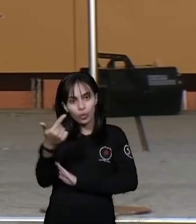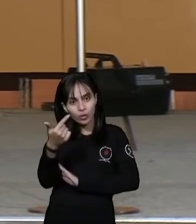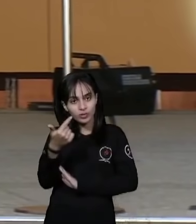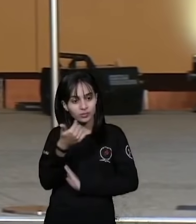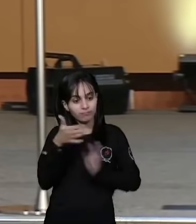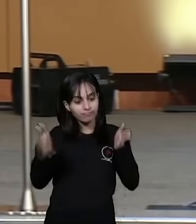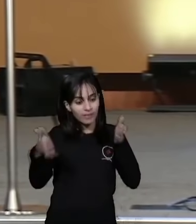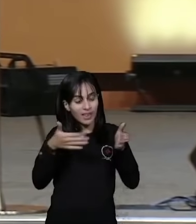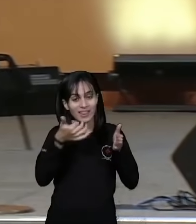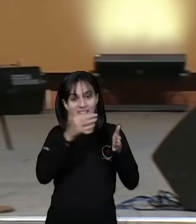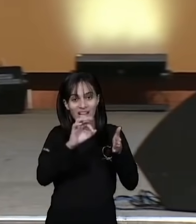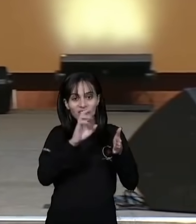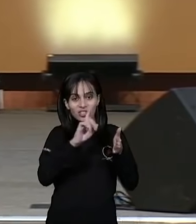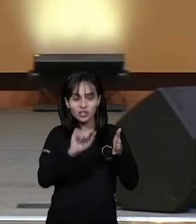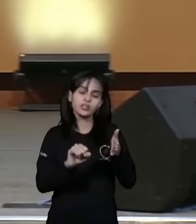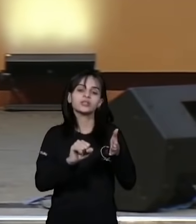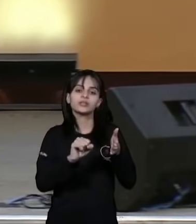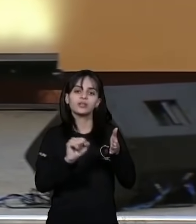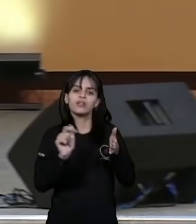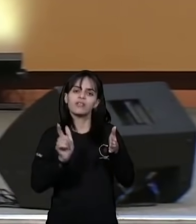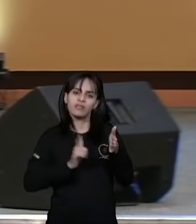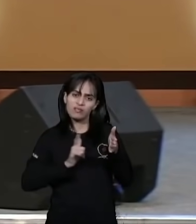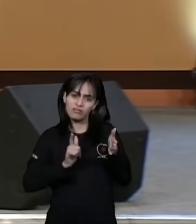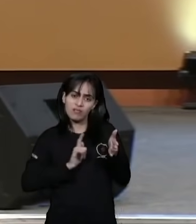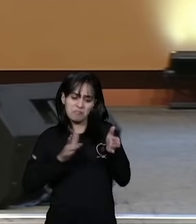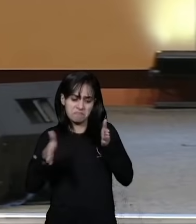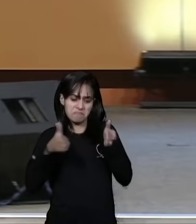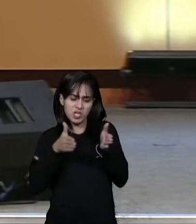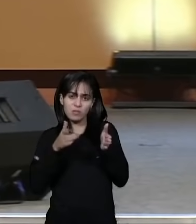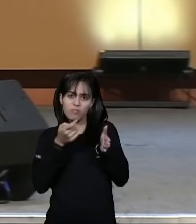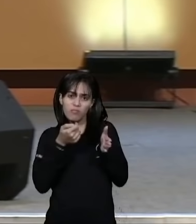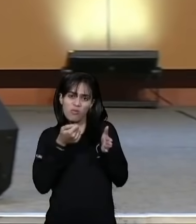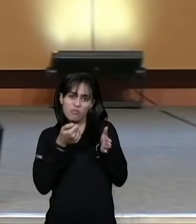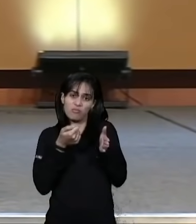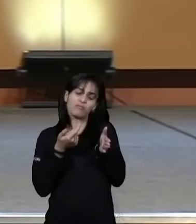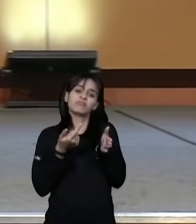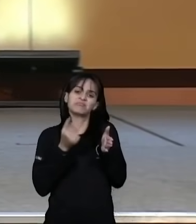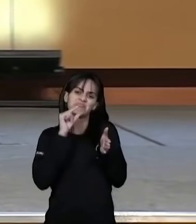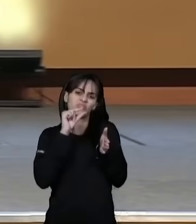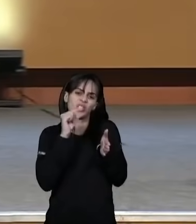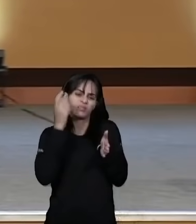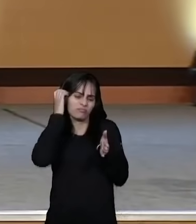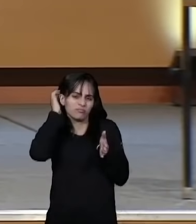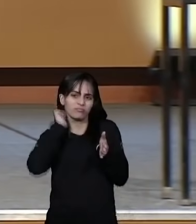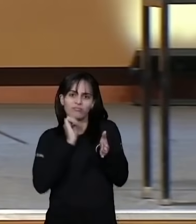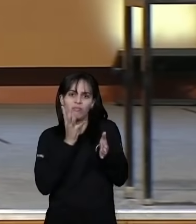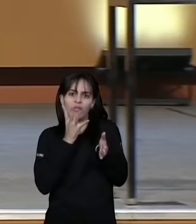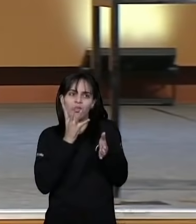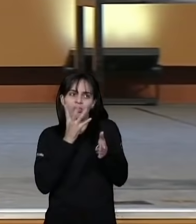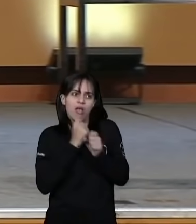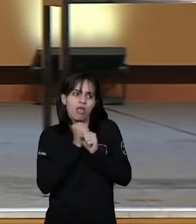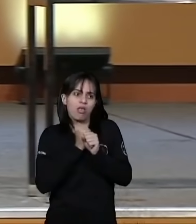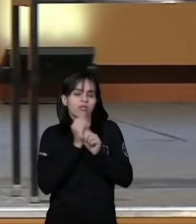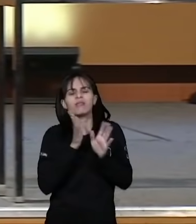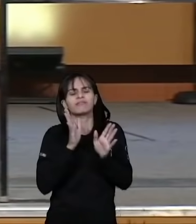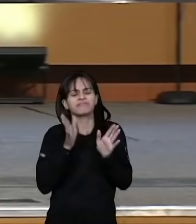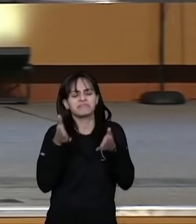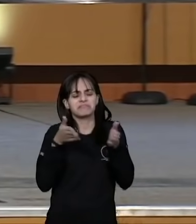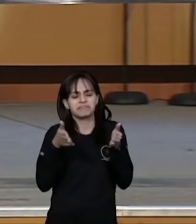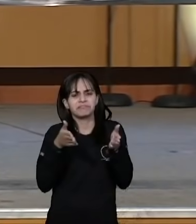tem promessa na nossa vida leva um pouco tempo então não demora Ramos